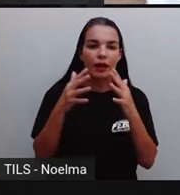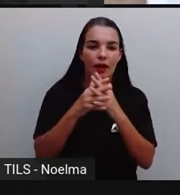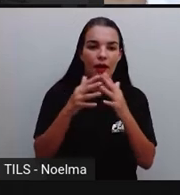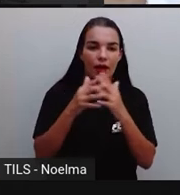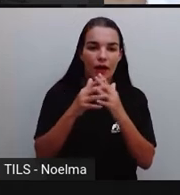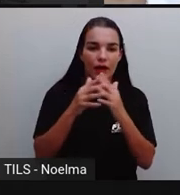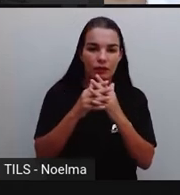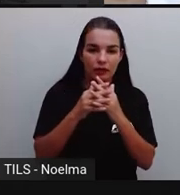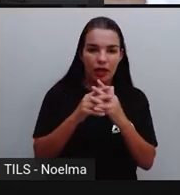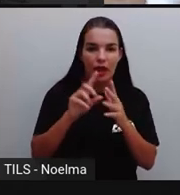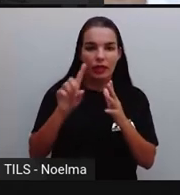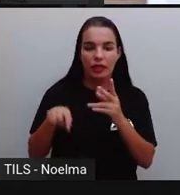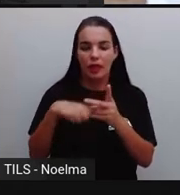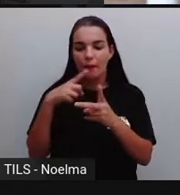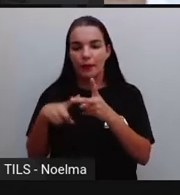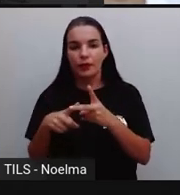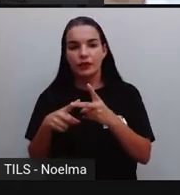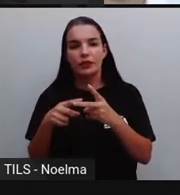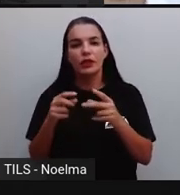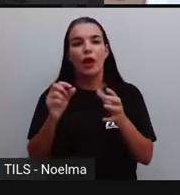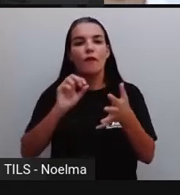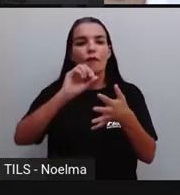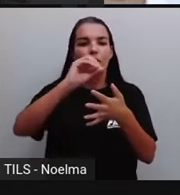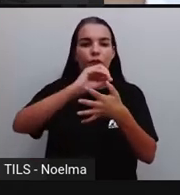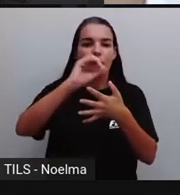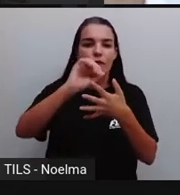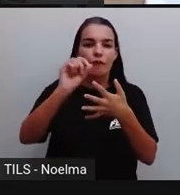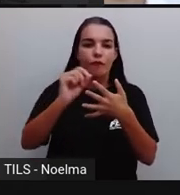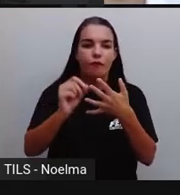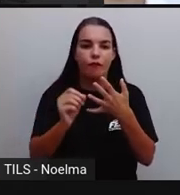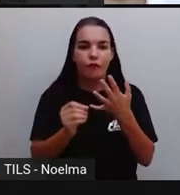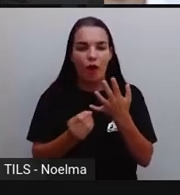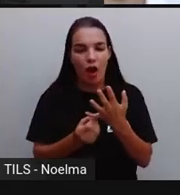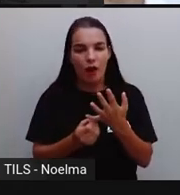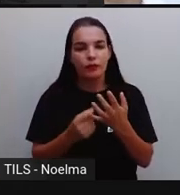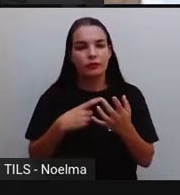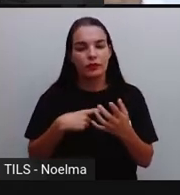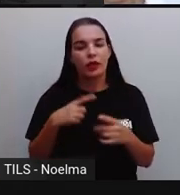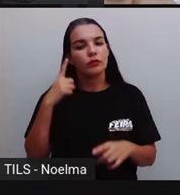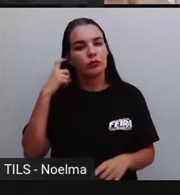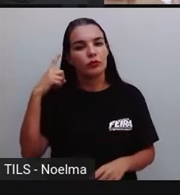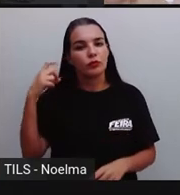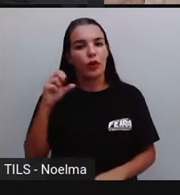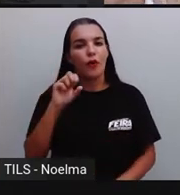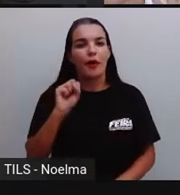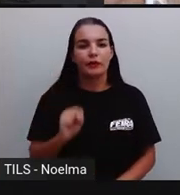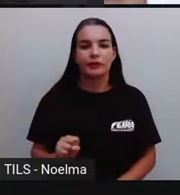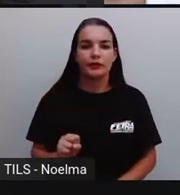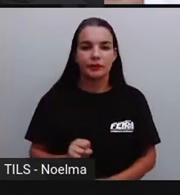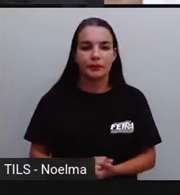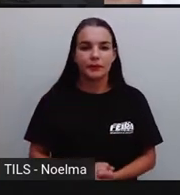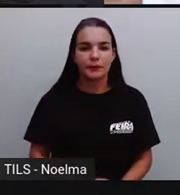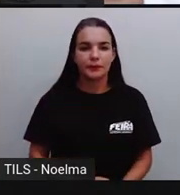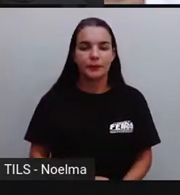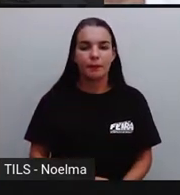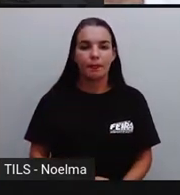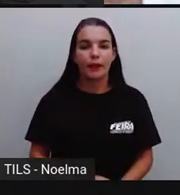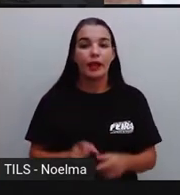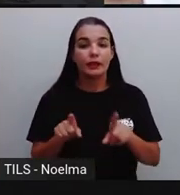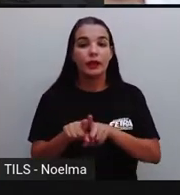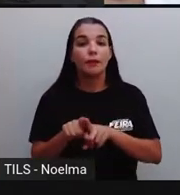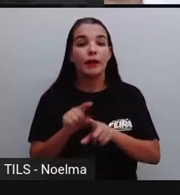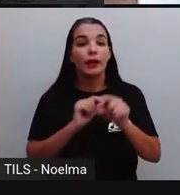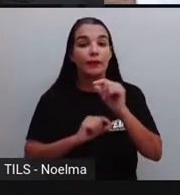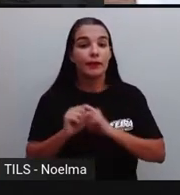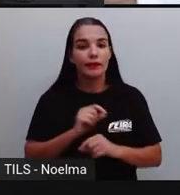e depois uma vogal, o si vai ter o som de si, tá? Observem que também é interessante que depois